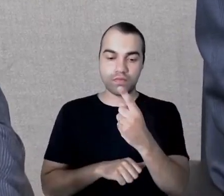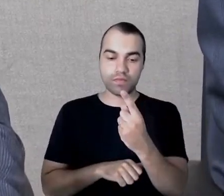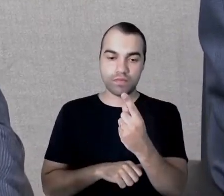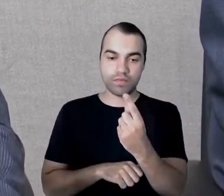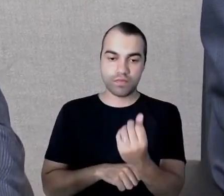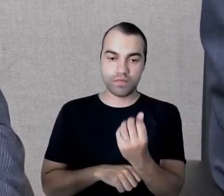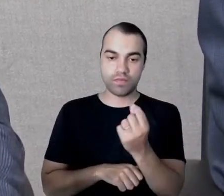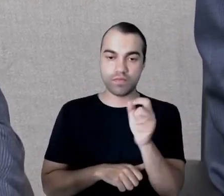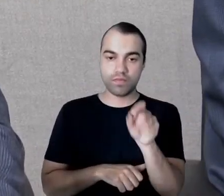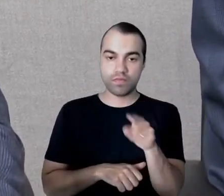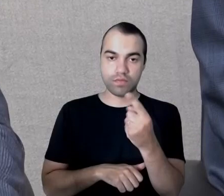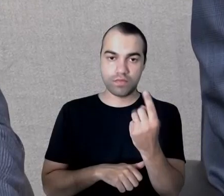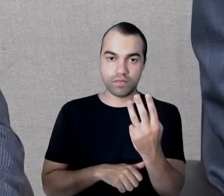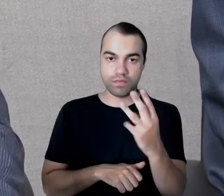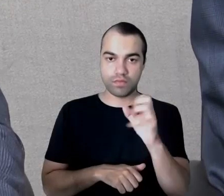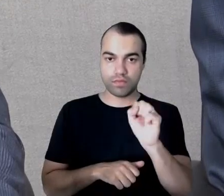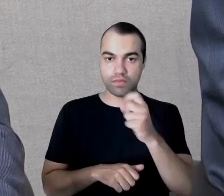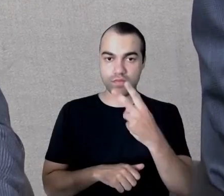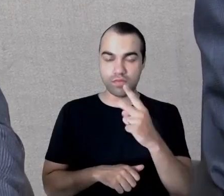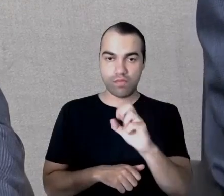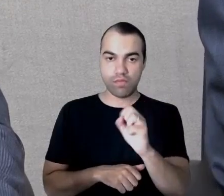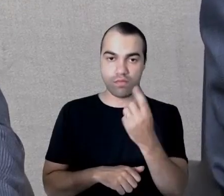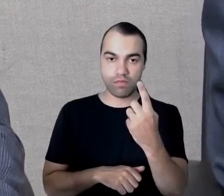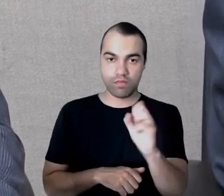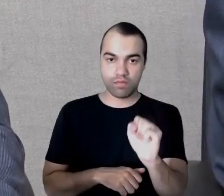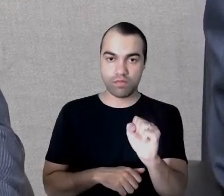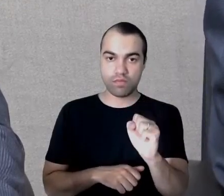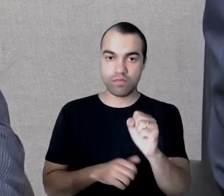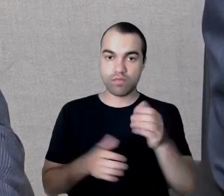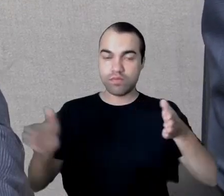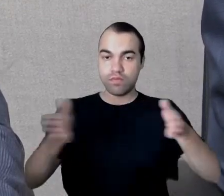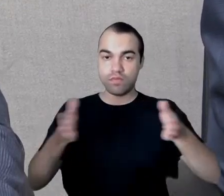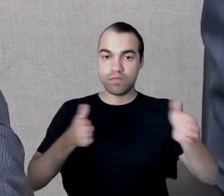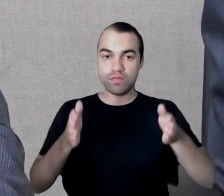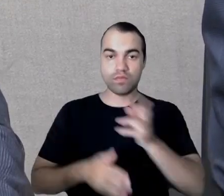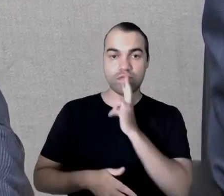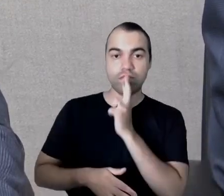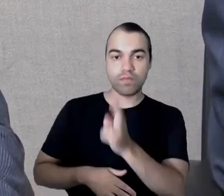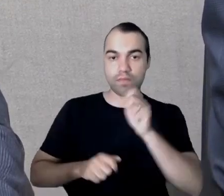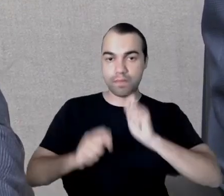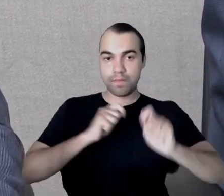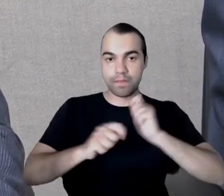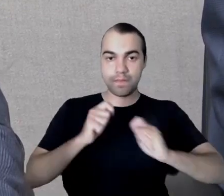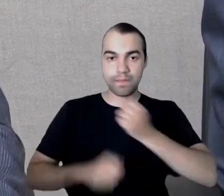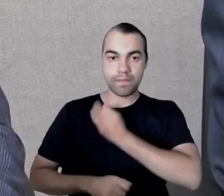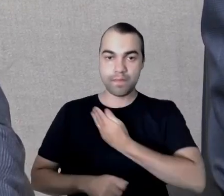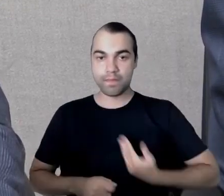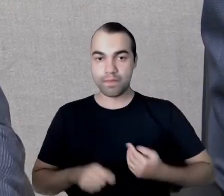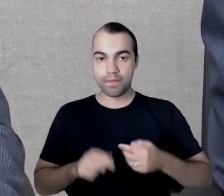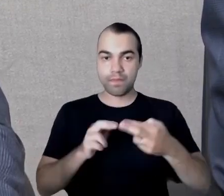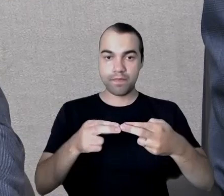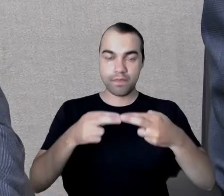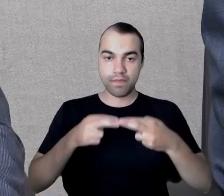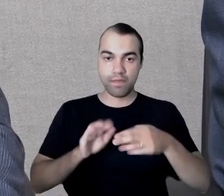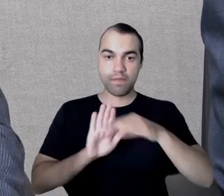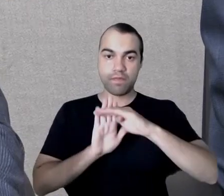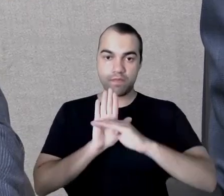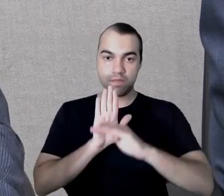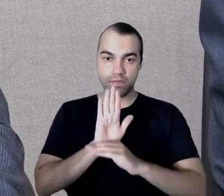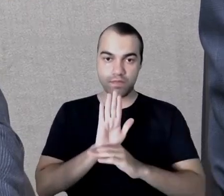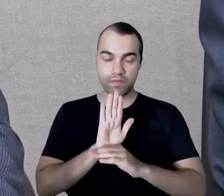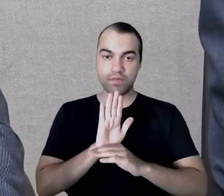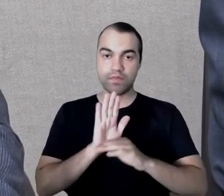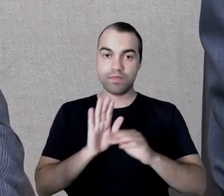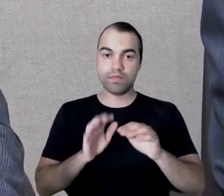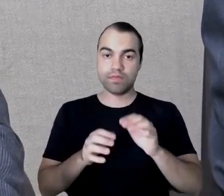especificamente para estipular prazo de resposta da administração pública as solicitações e requerimentos aos procedimentos de licenciamento de